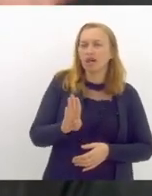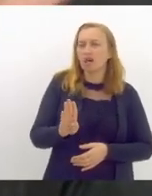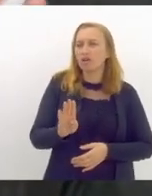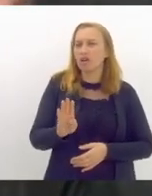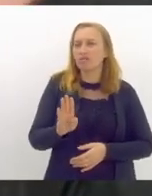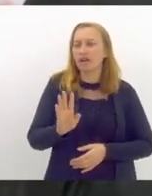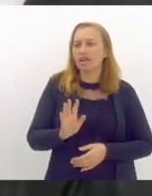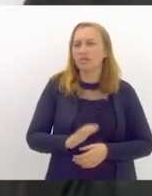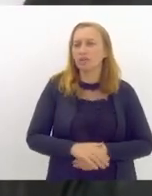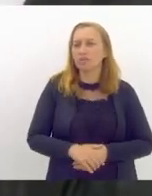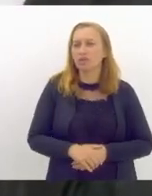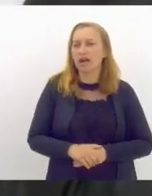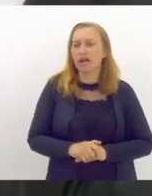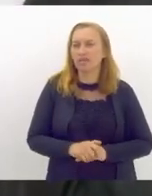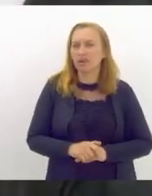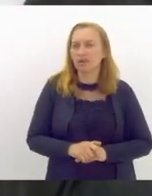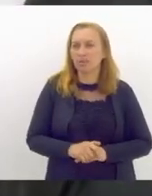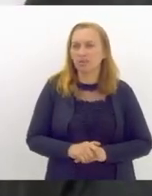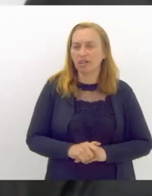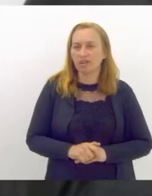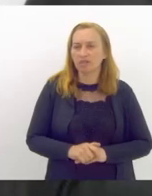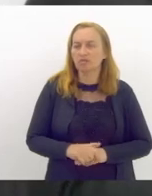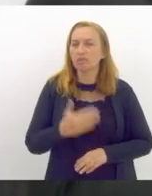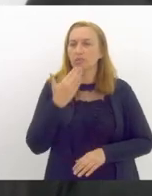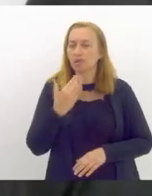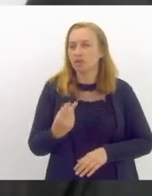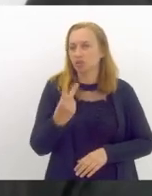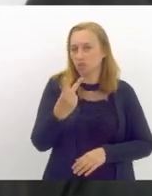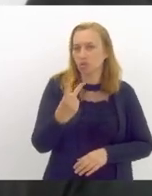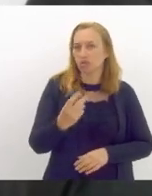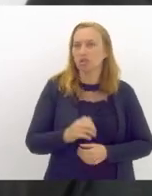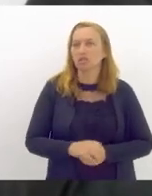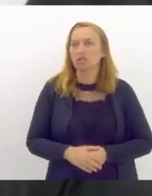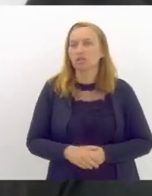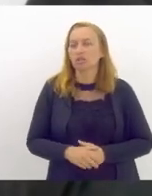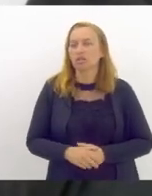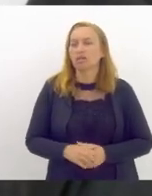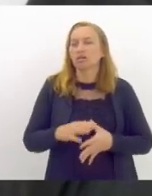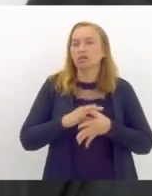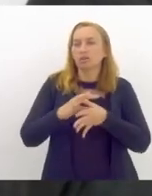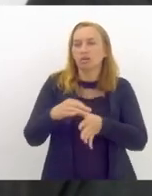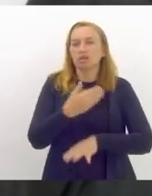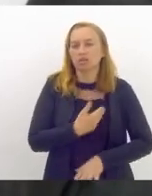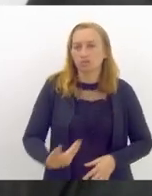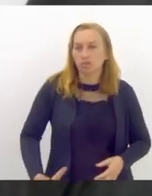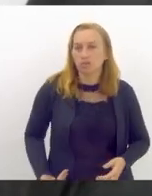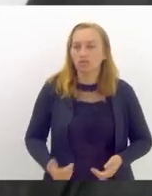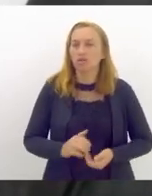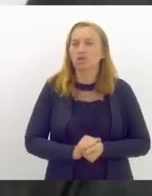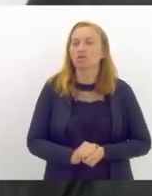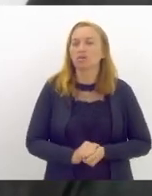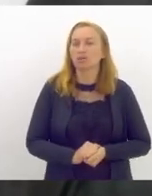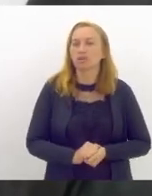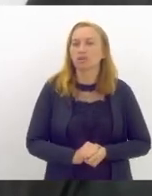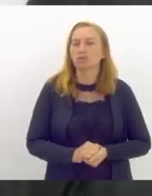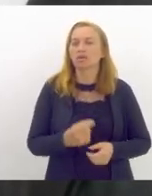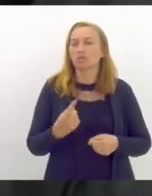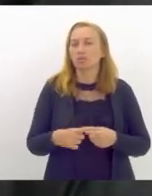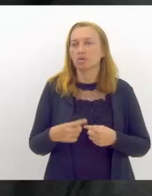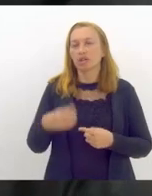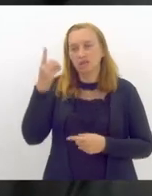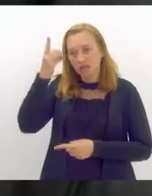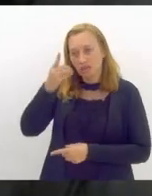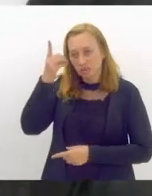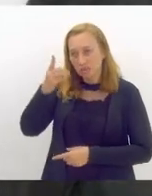queria deixar aqui esses dois apelos ao nosso líder do governo nosso porque ele é deputado